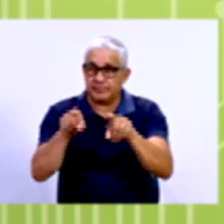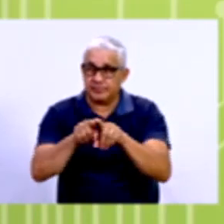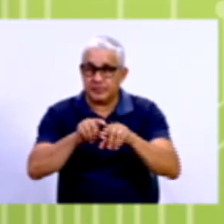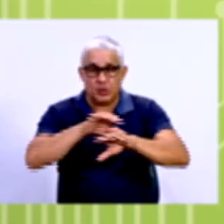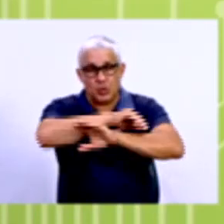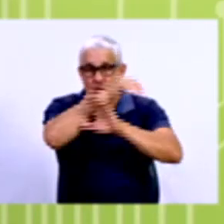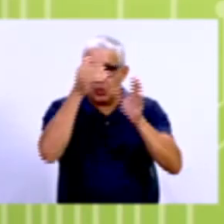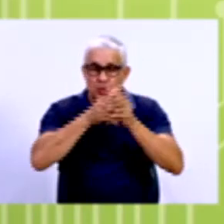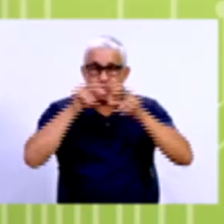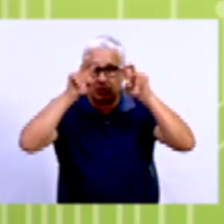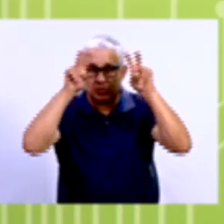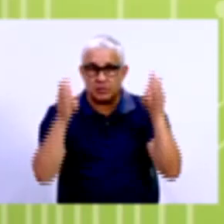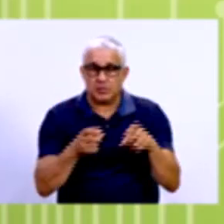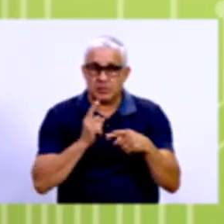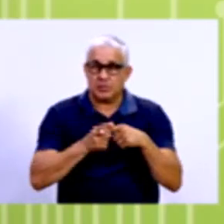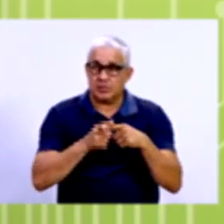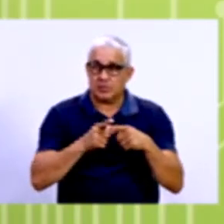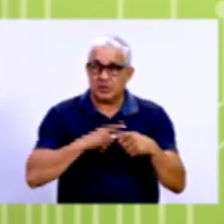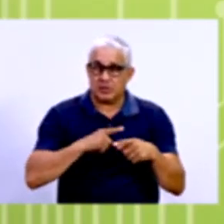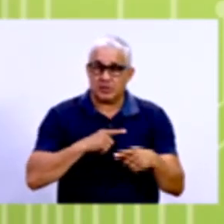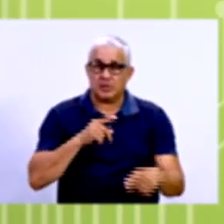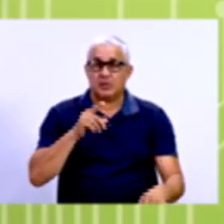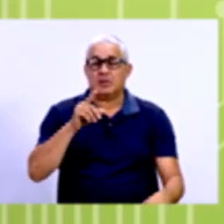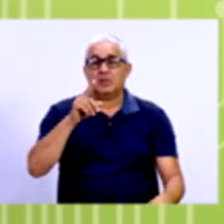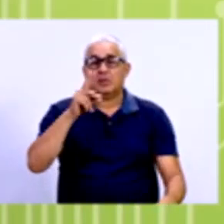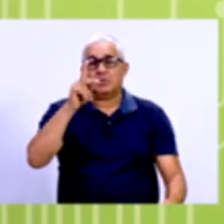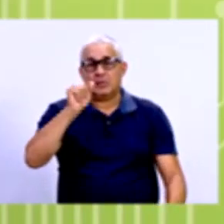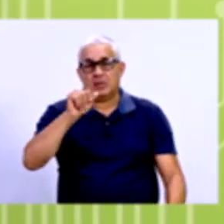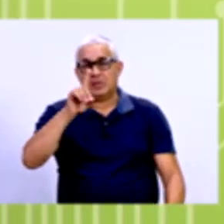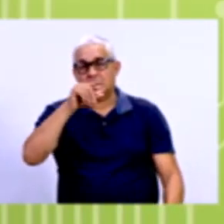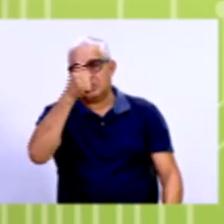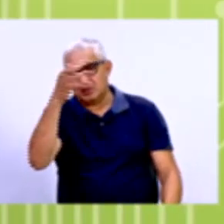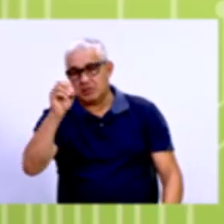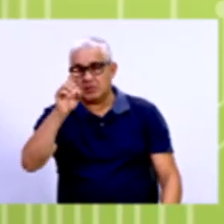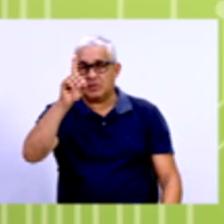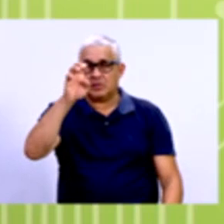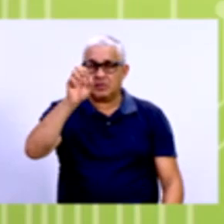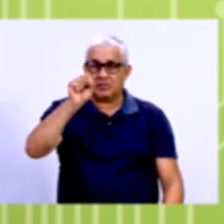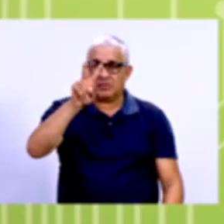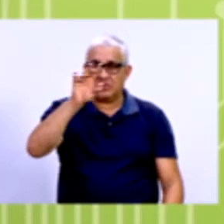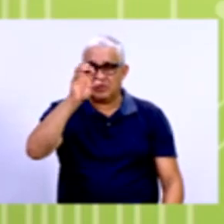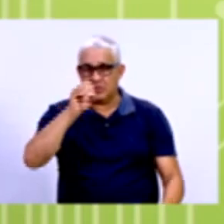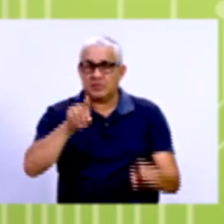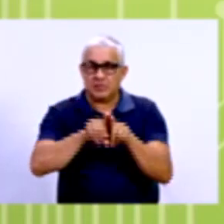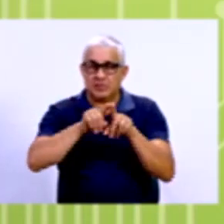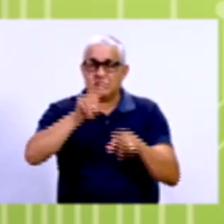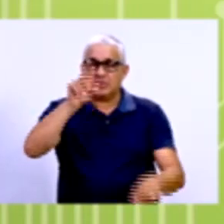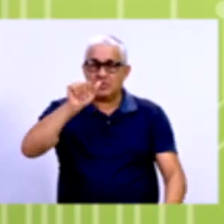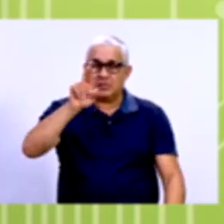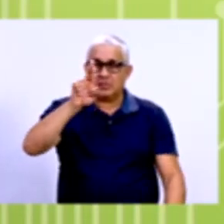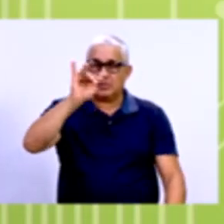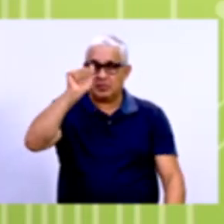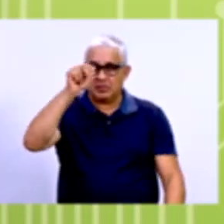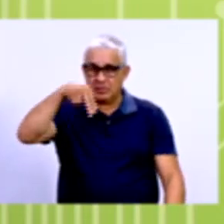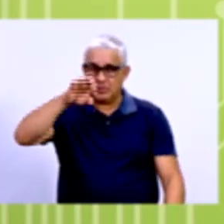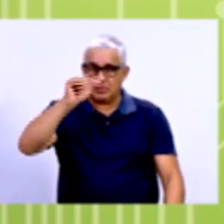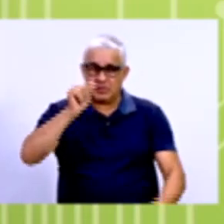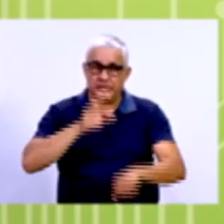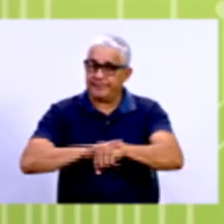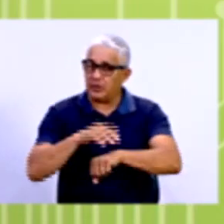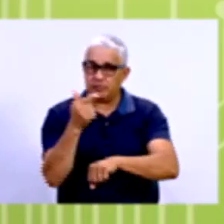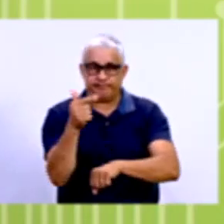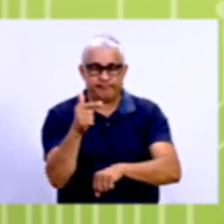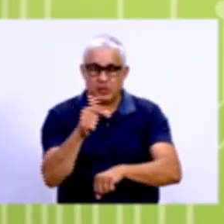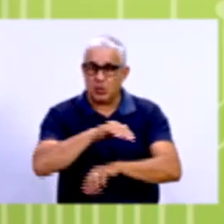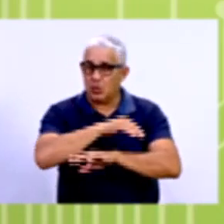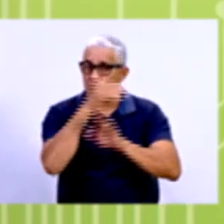de todos os assuntos, né? Porque a gente tinha desvio padrão, tinha variância para falar, para mostrar os cálculos, mas nós não teríamos tempo para falar sobre